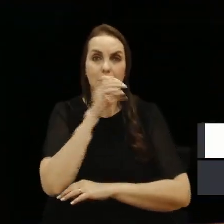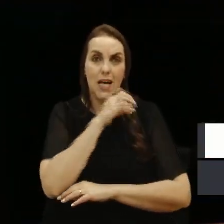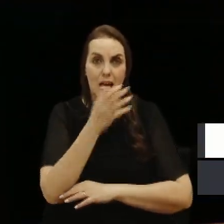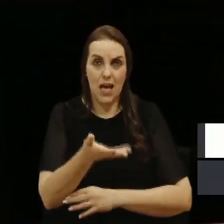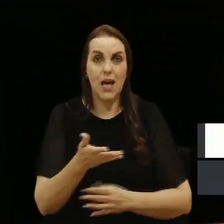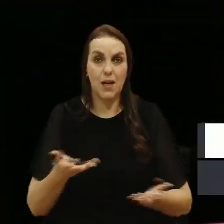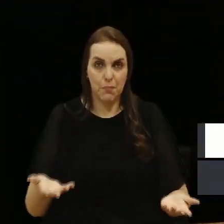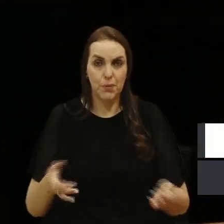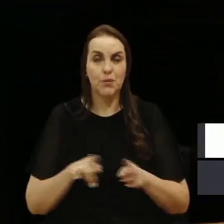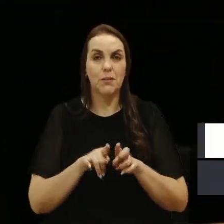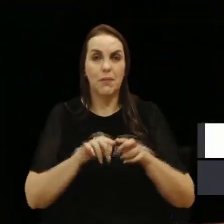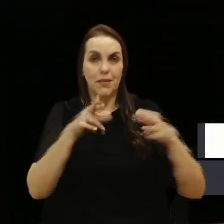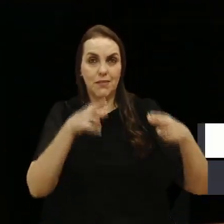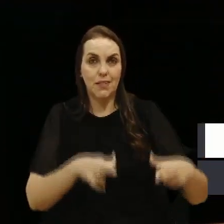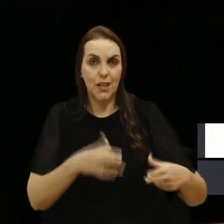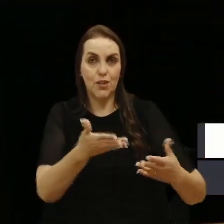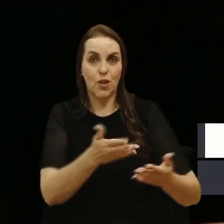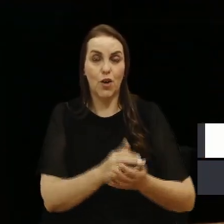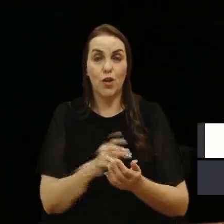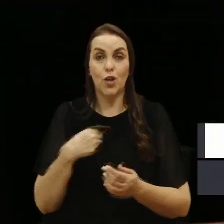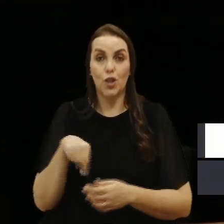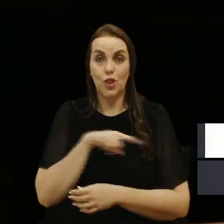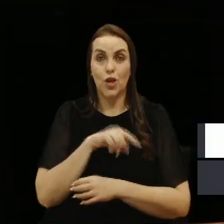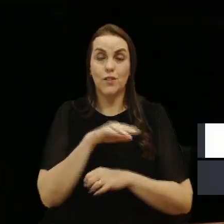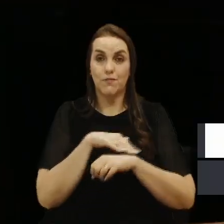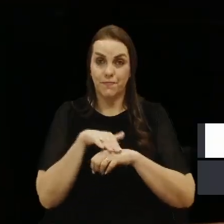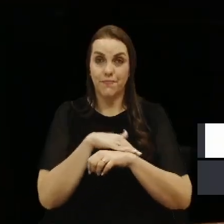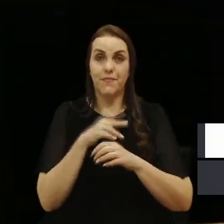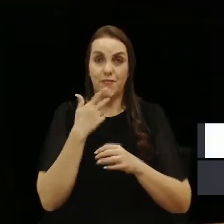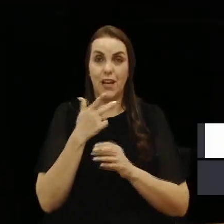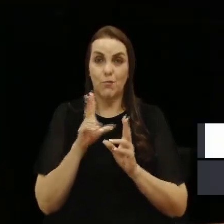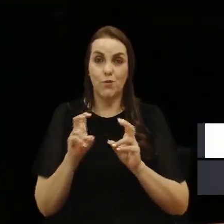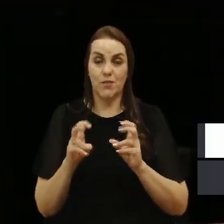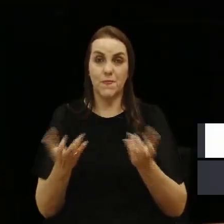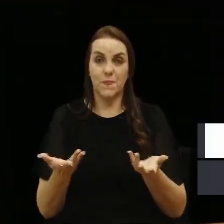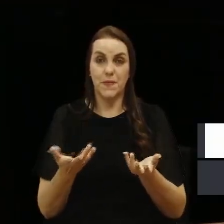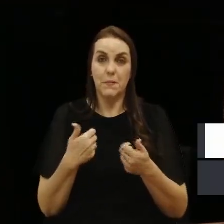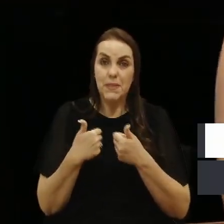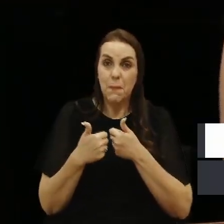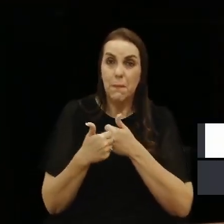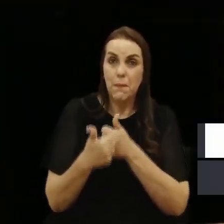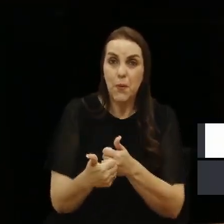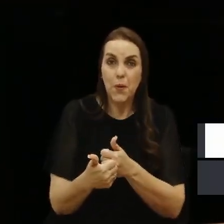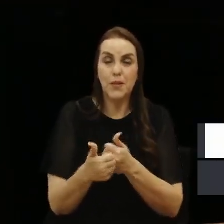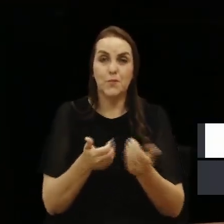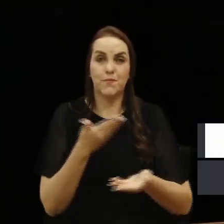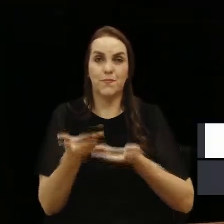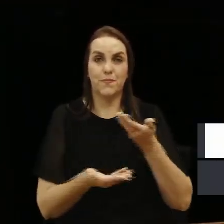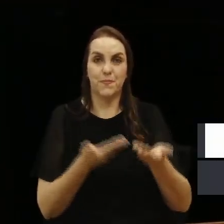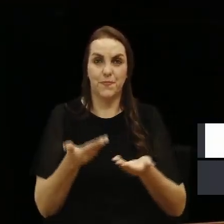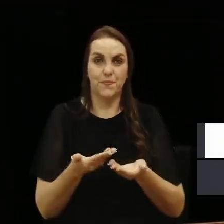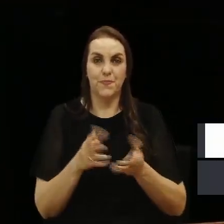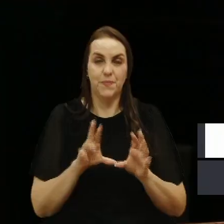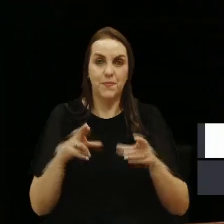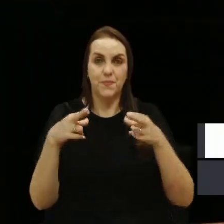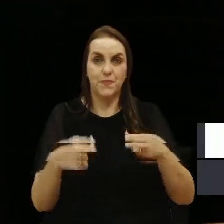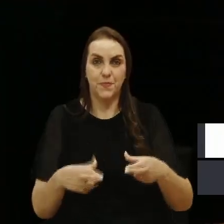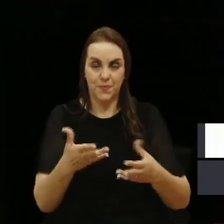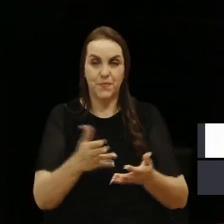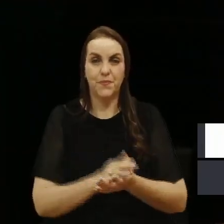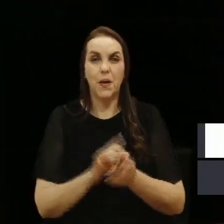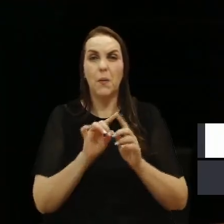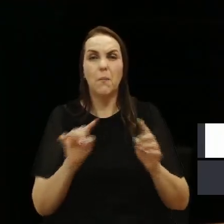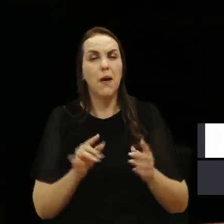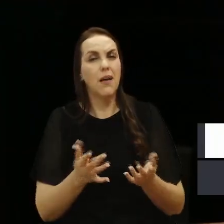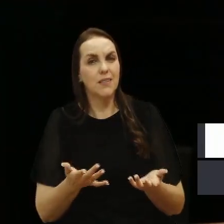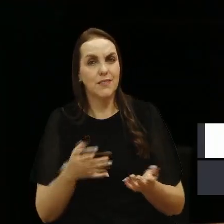Rose, no território. É isso que nós falamos, né? Tem que estar próximos os serviços do território. Agora,